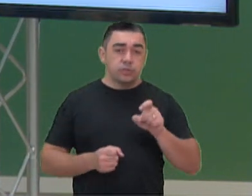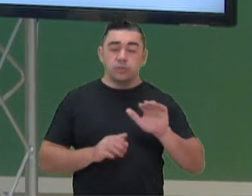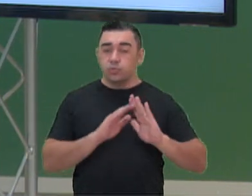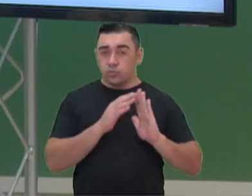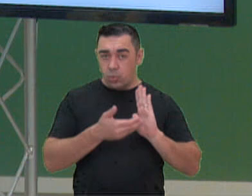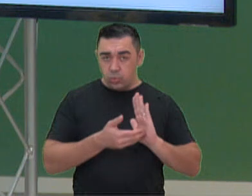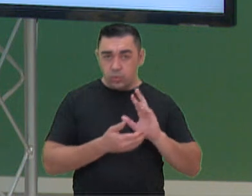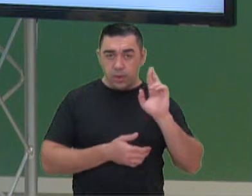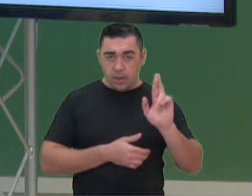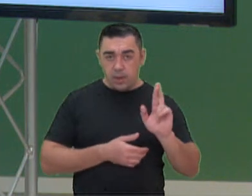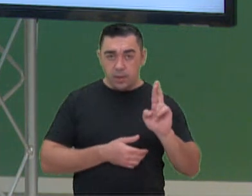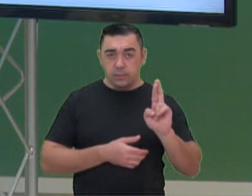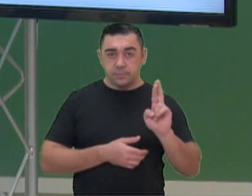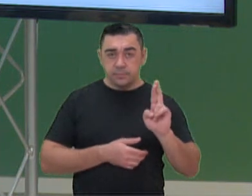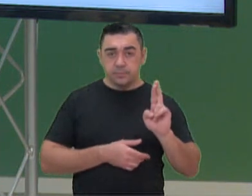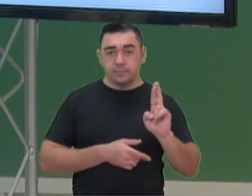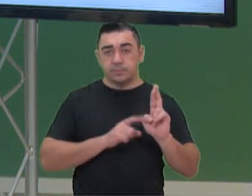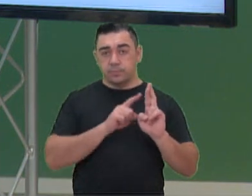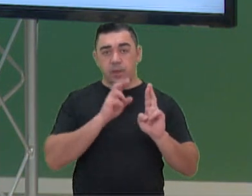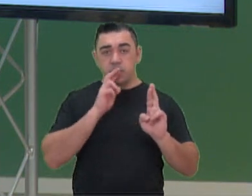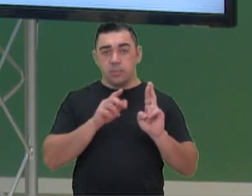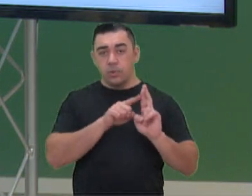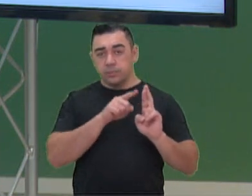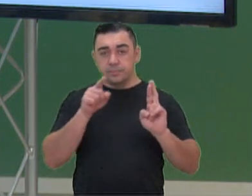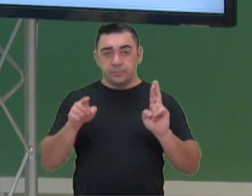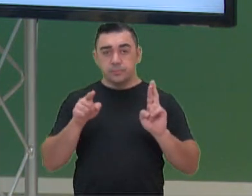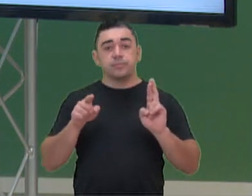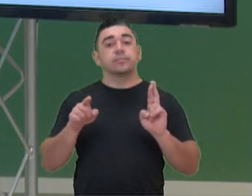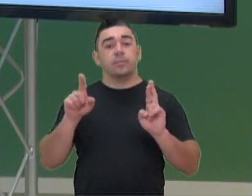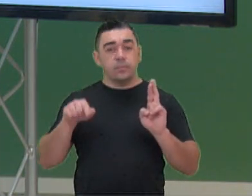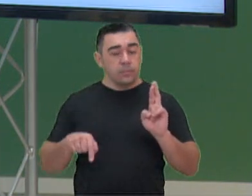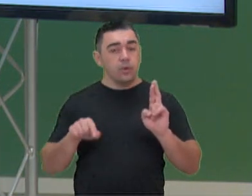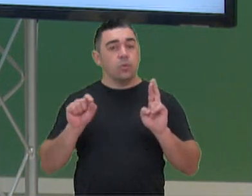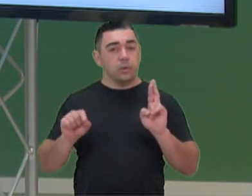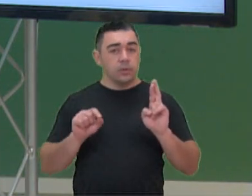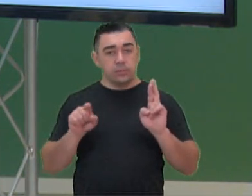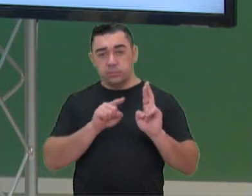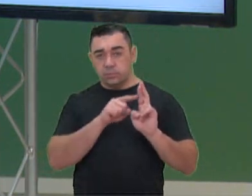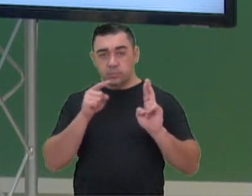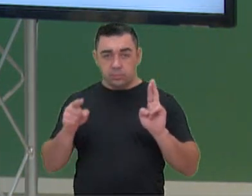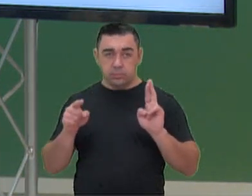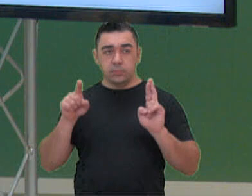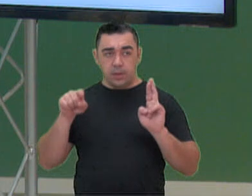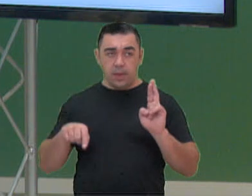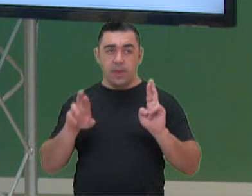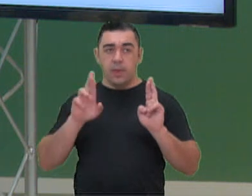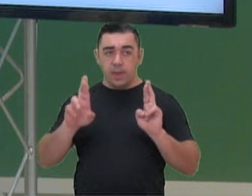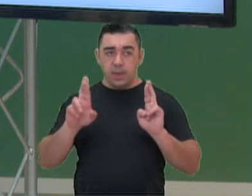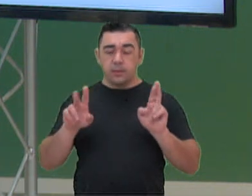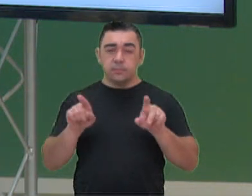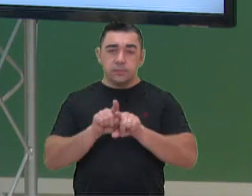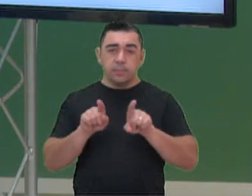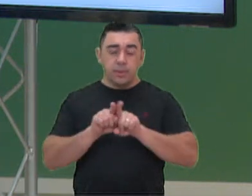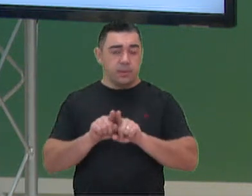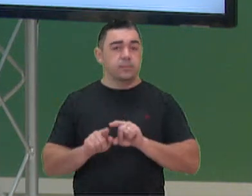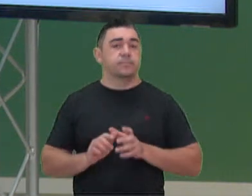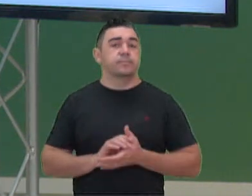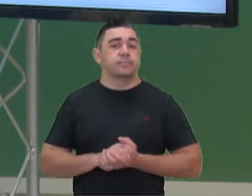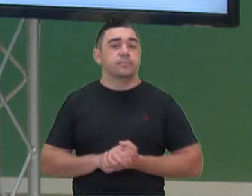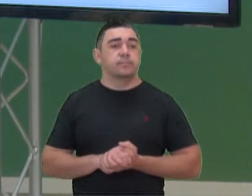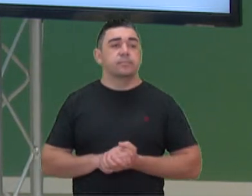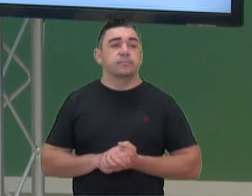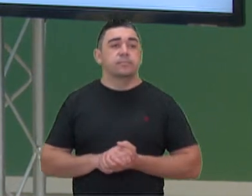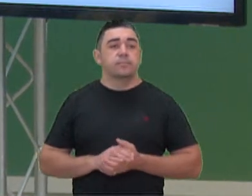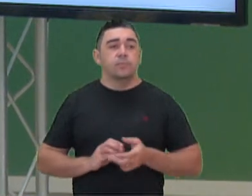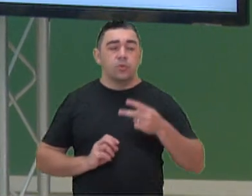reais e valores aceitos de contradomínio para possíveis imagens são todos os reais. Definida